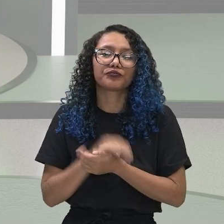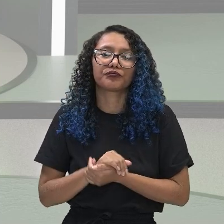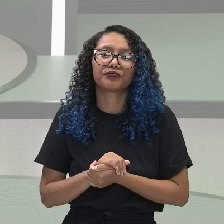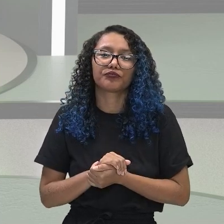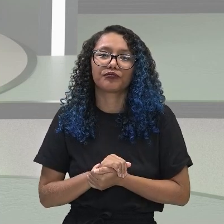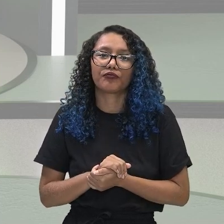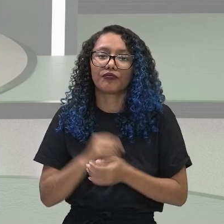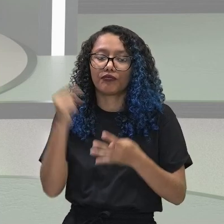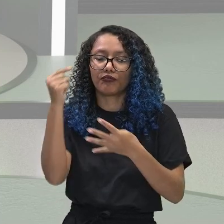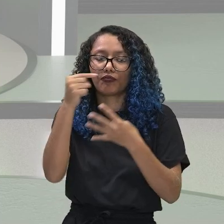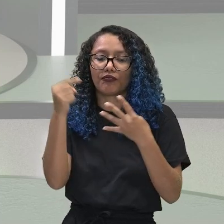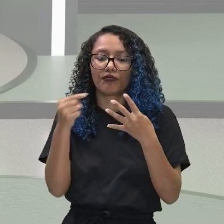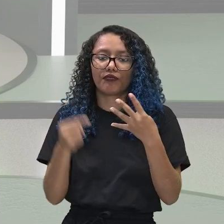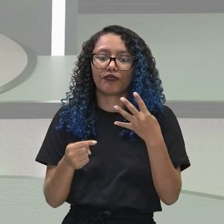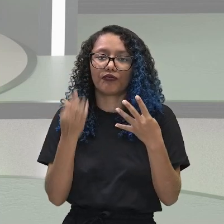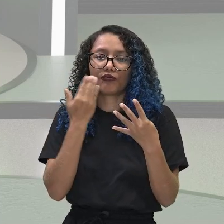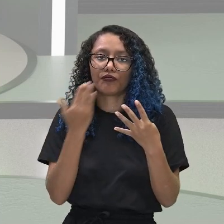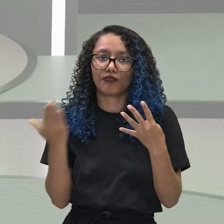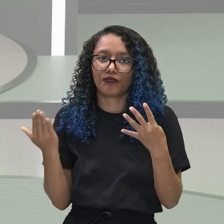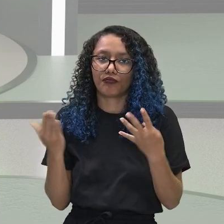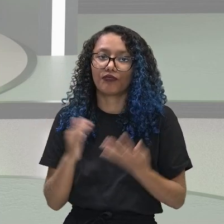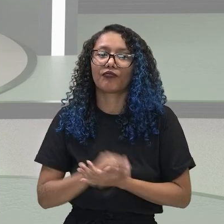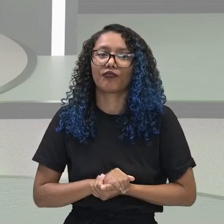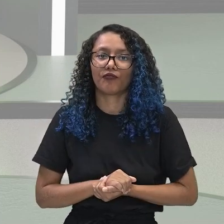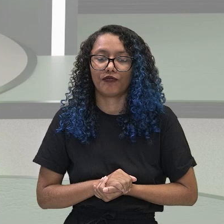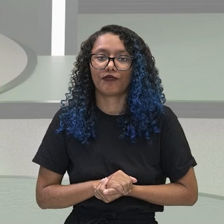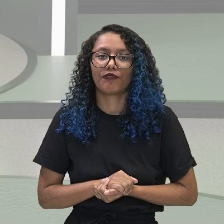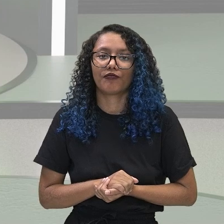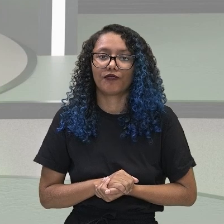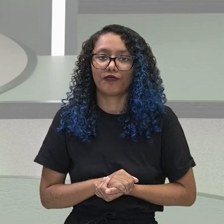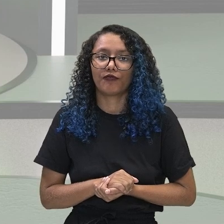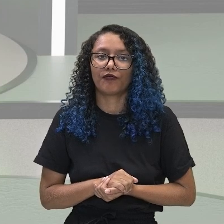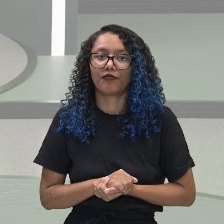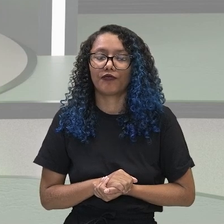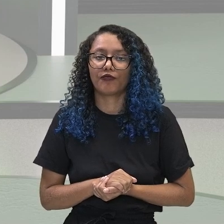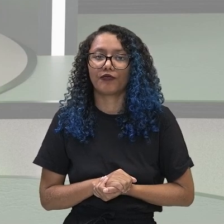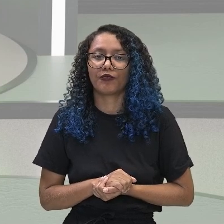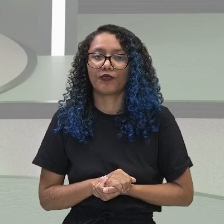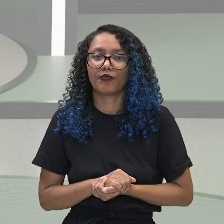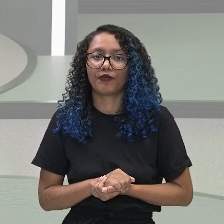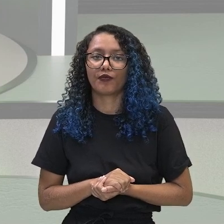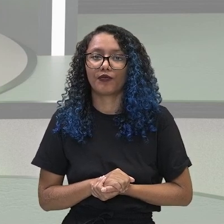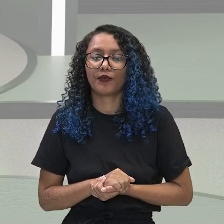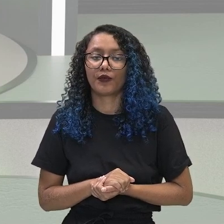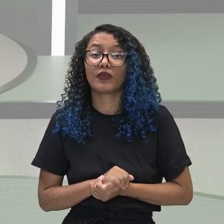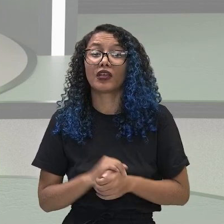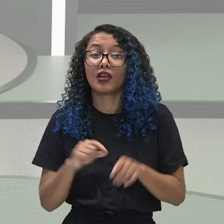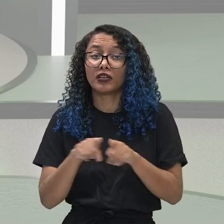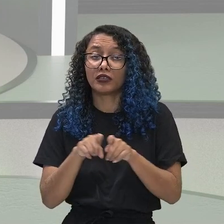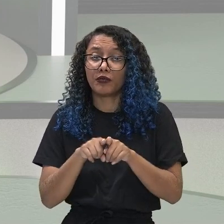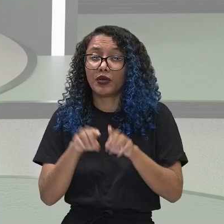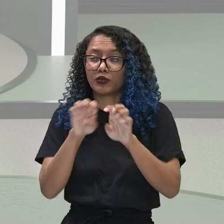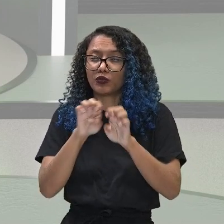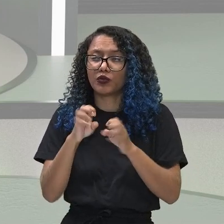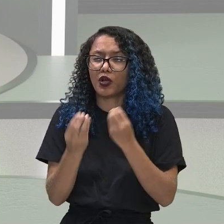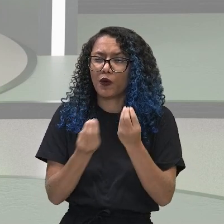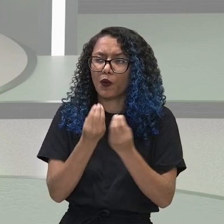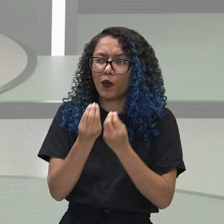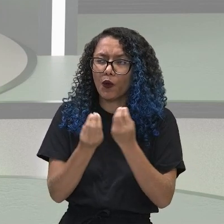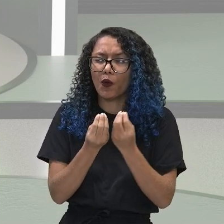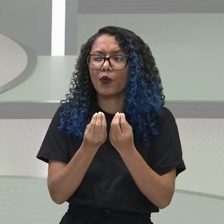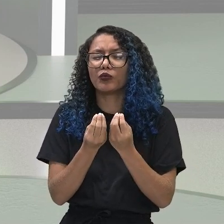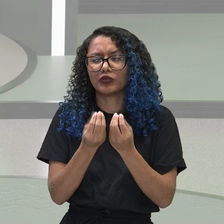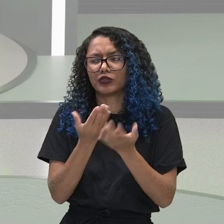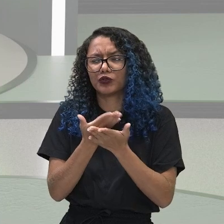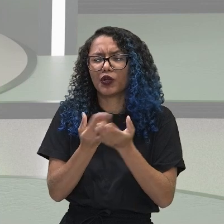bases, óxidos e sais. Nessa área se estuda a estrutura e a